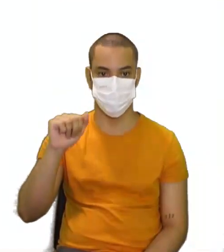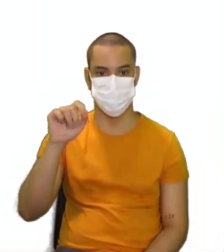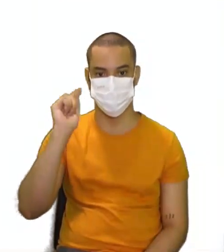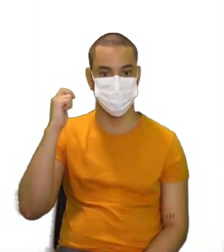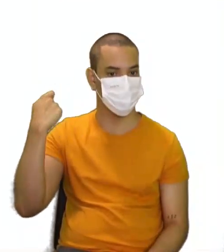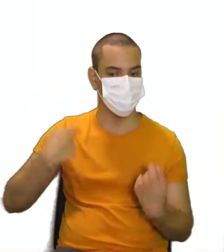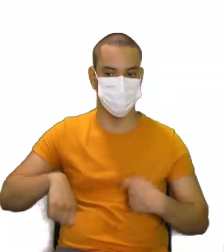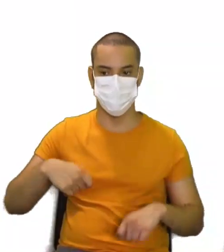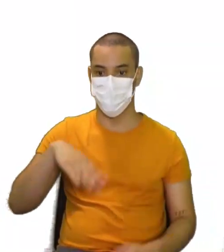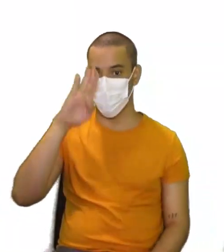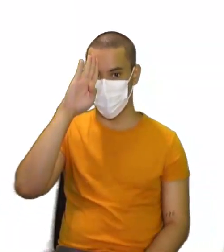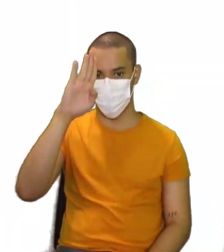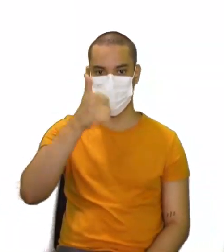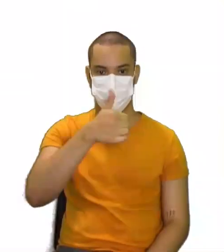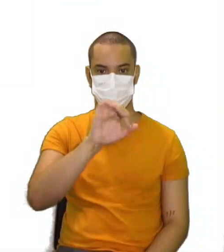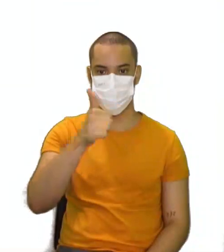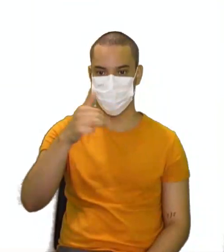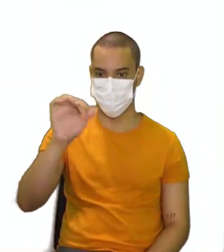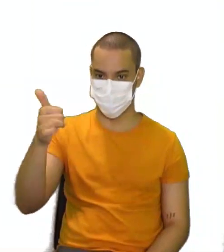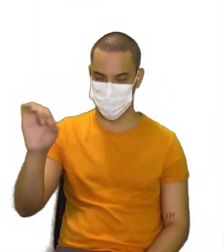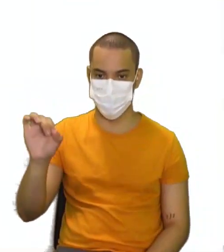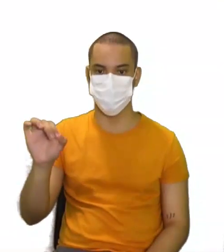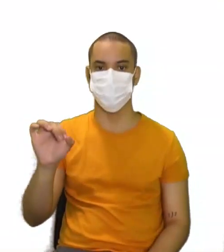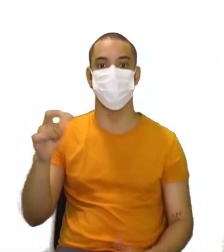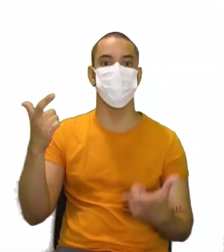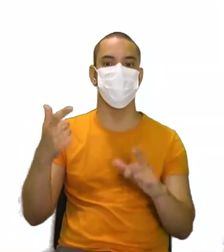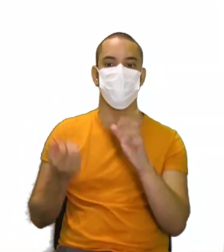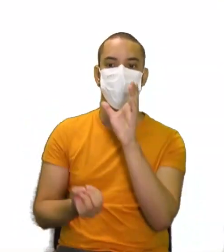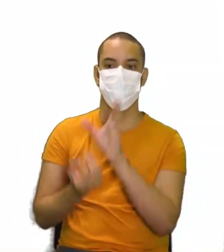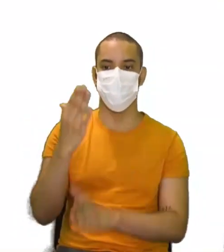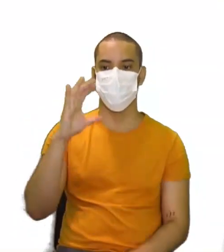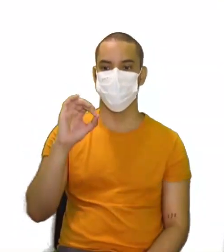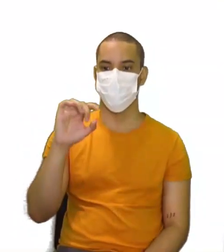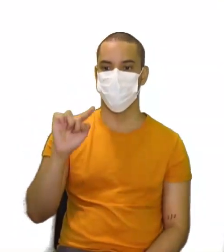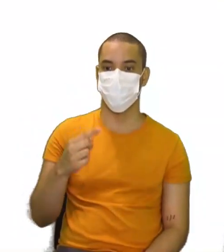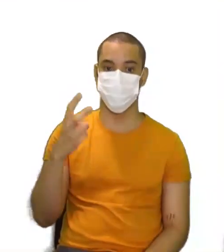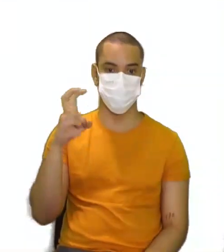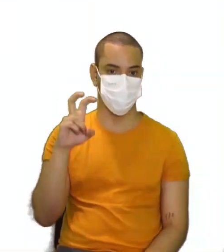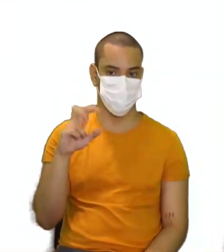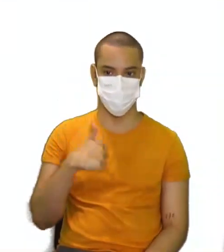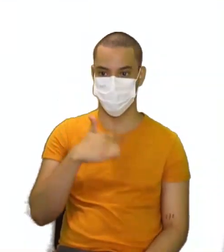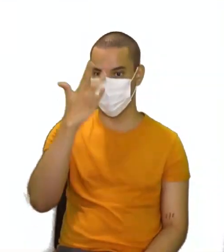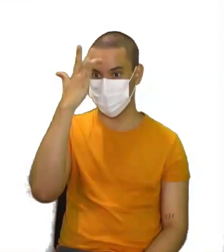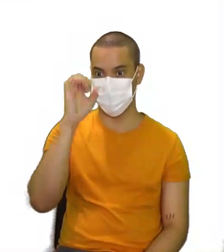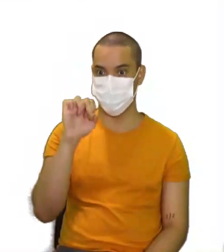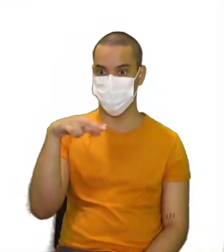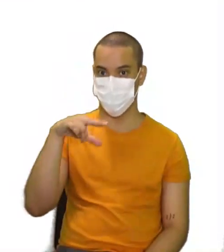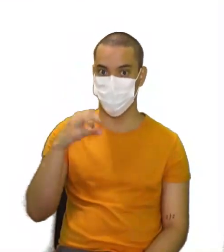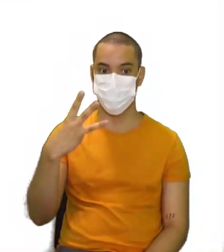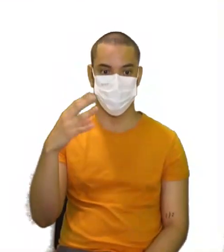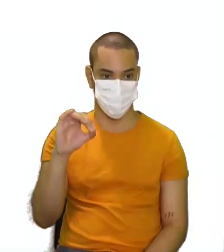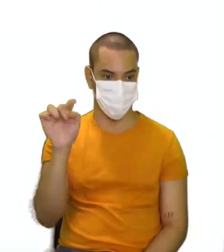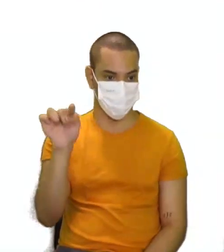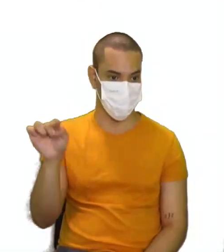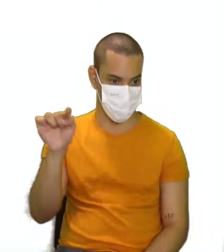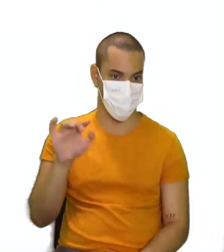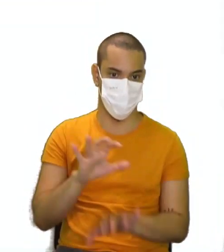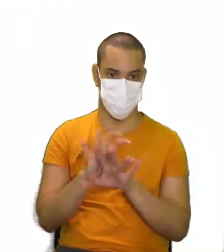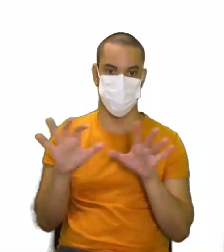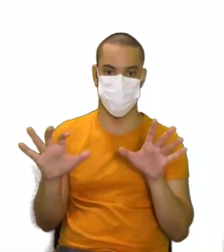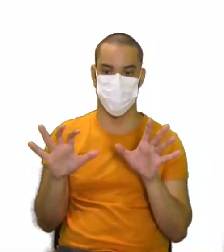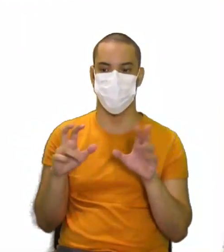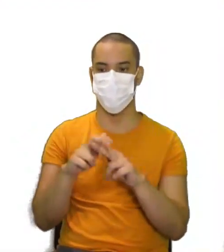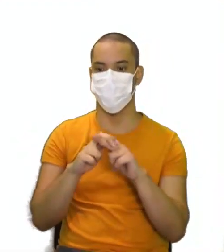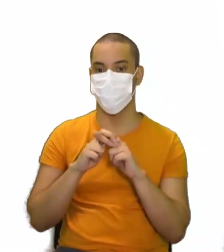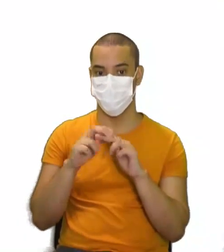que analisar isso, tá? Ah, de onde apareceu 0,5? Seno de 30, né? Então, seno de 30 aí